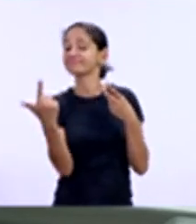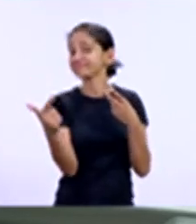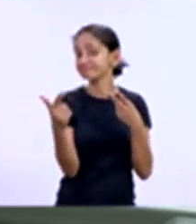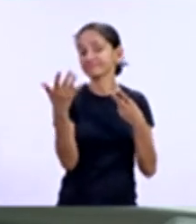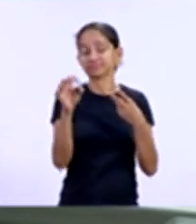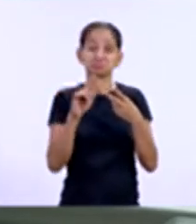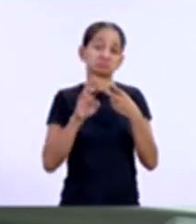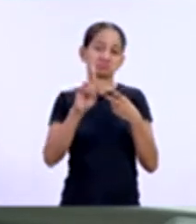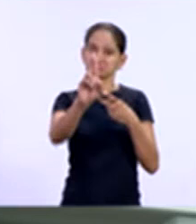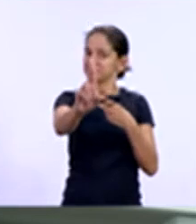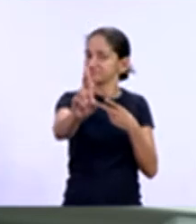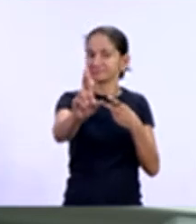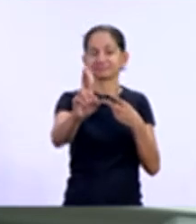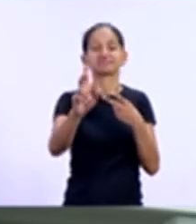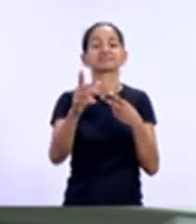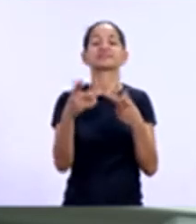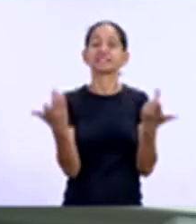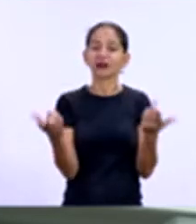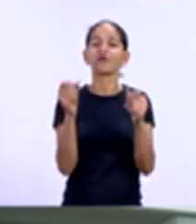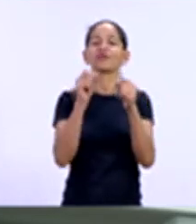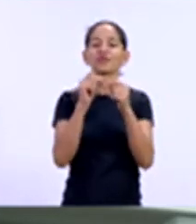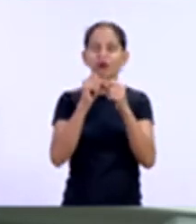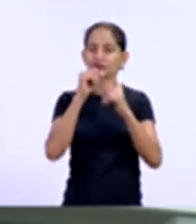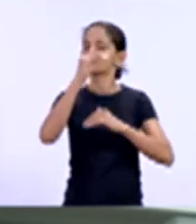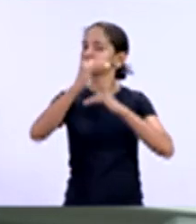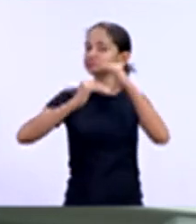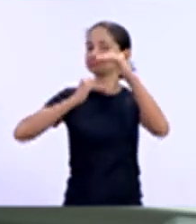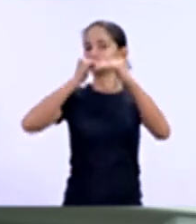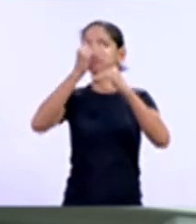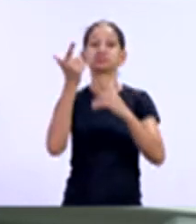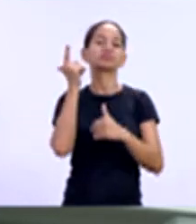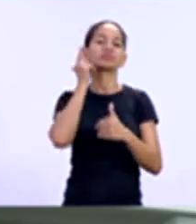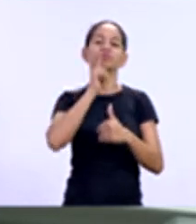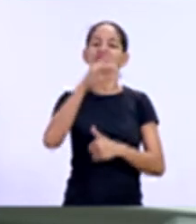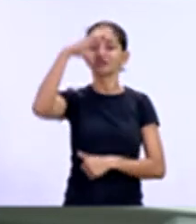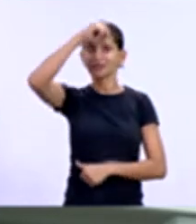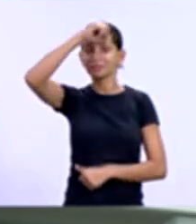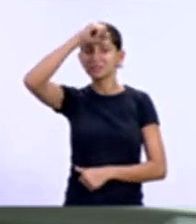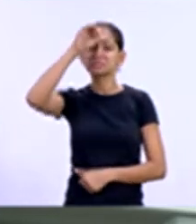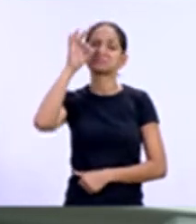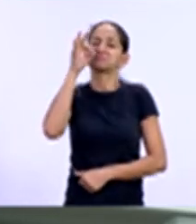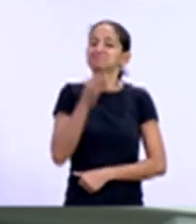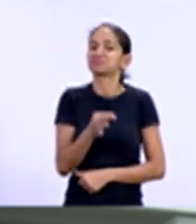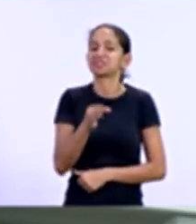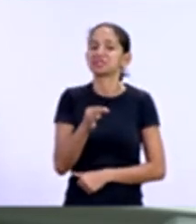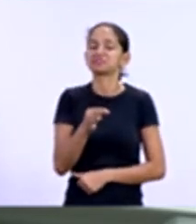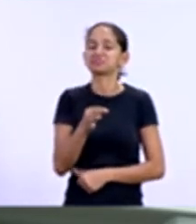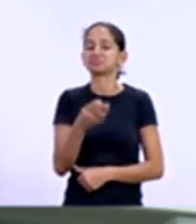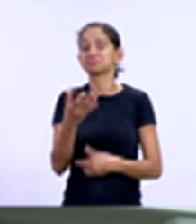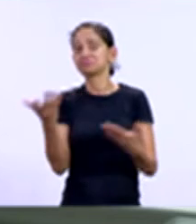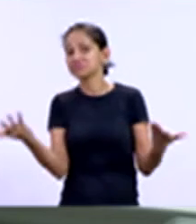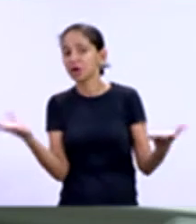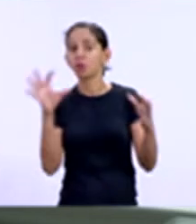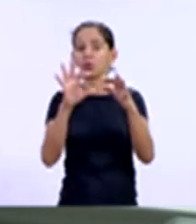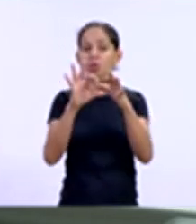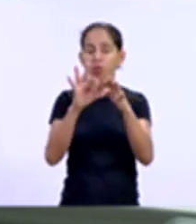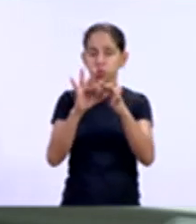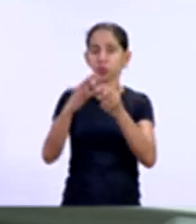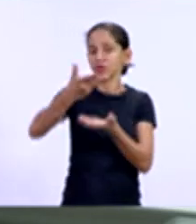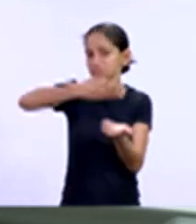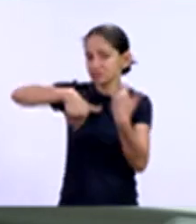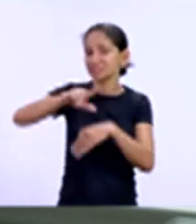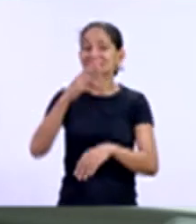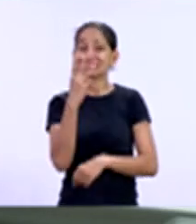constrói na educação à distância esse princípio de autonomia, que é muito importante. A autonomia, a cooperação e a